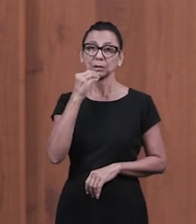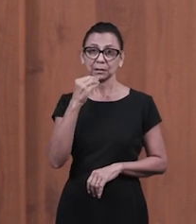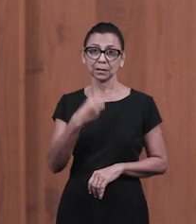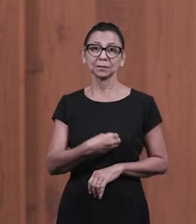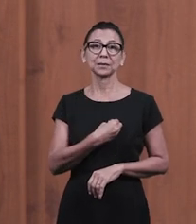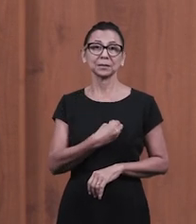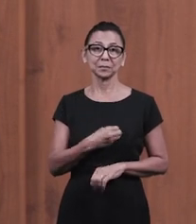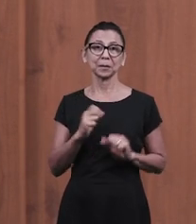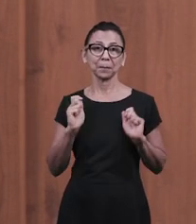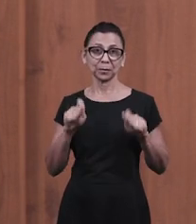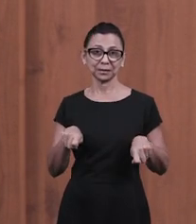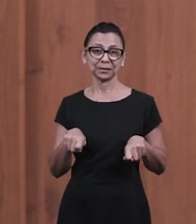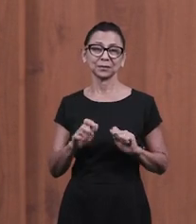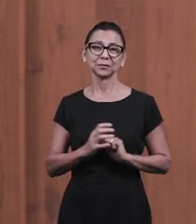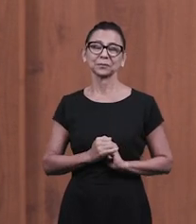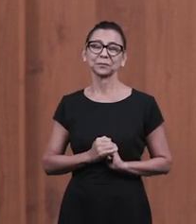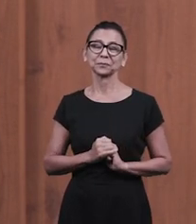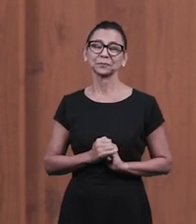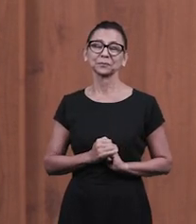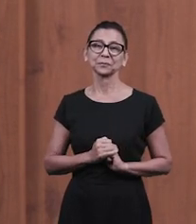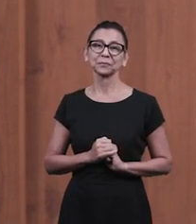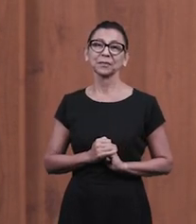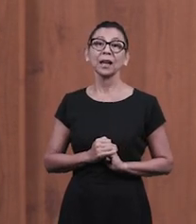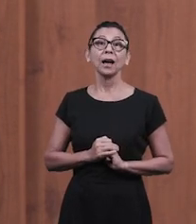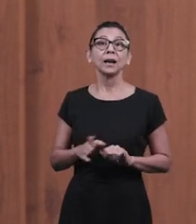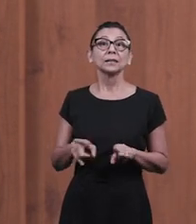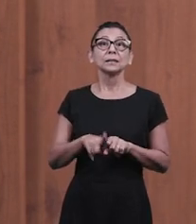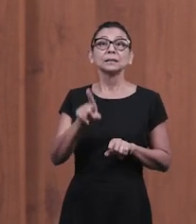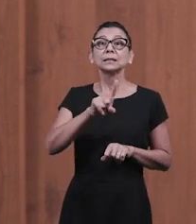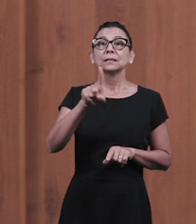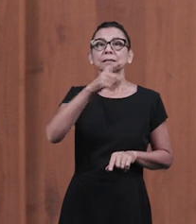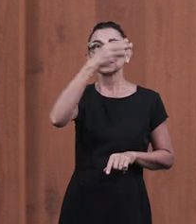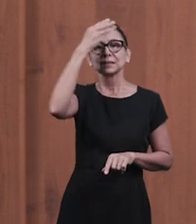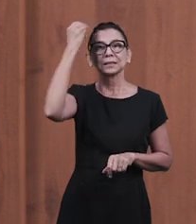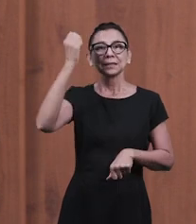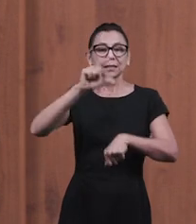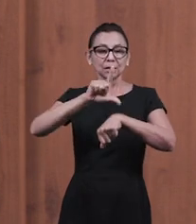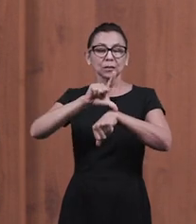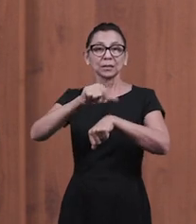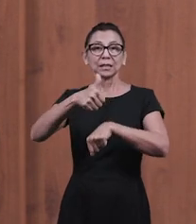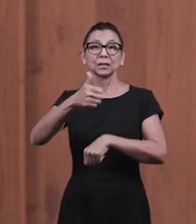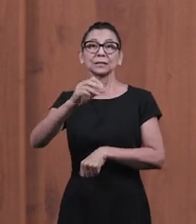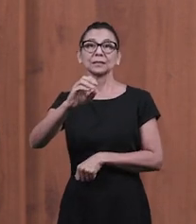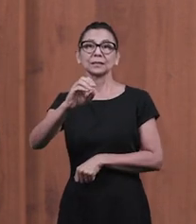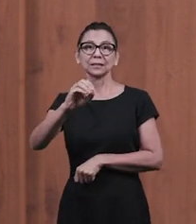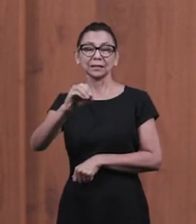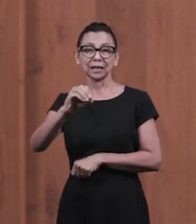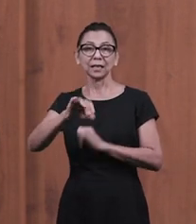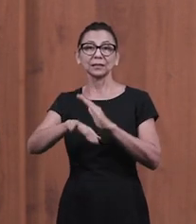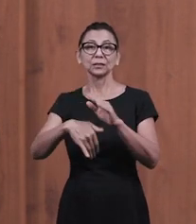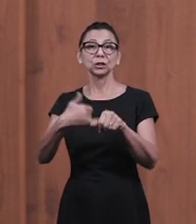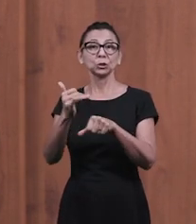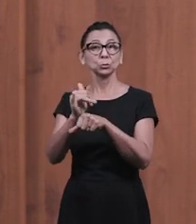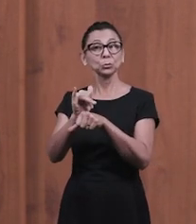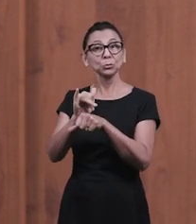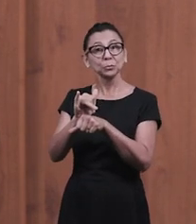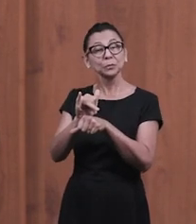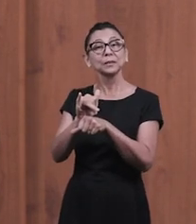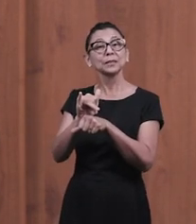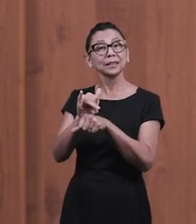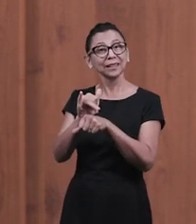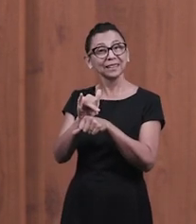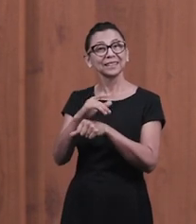poder participar. Também quero agora fazer uma recomendação, que você não se esqueça, daqui a pouco às 10 horas, nós teremos neste mesmo canal de